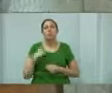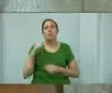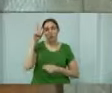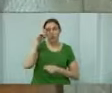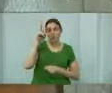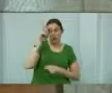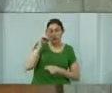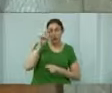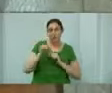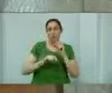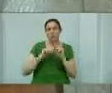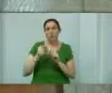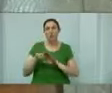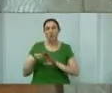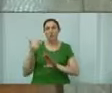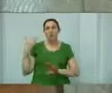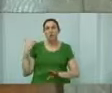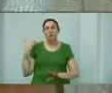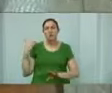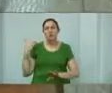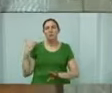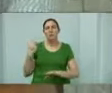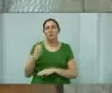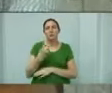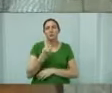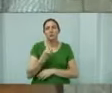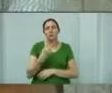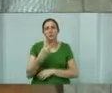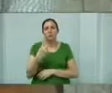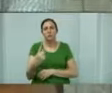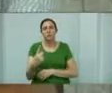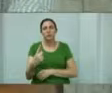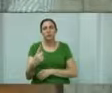quando nós assumimos lá atrás, em 2021, era